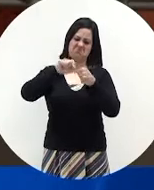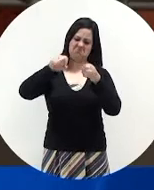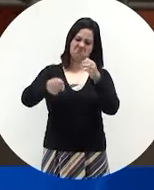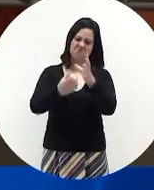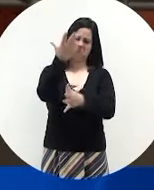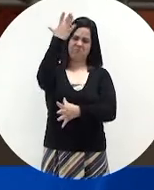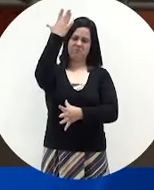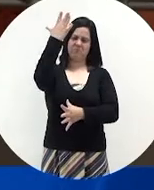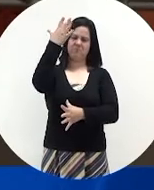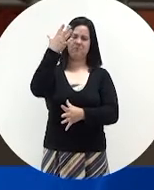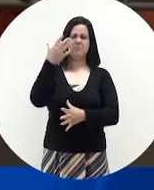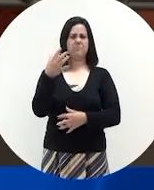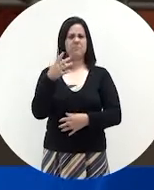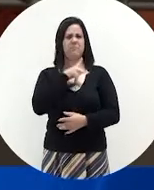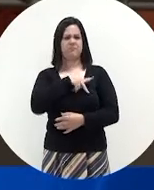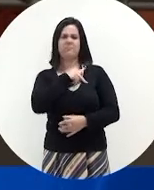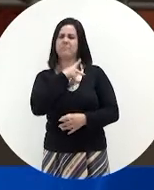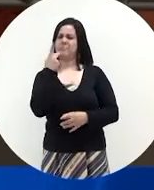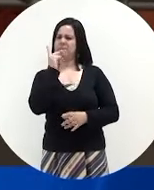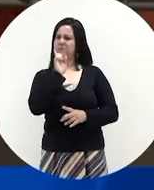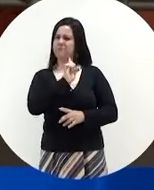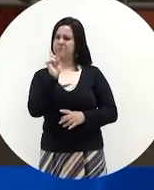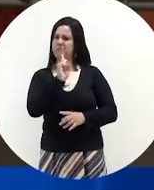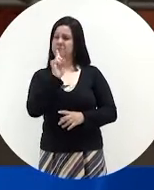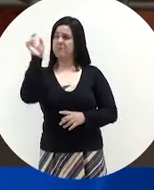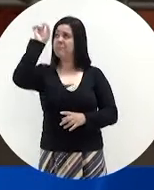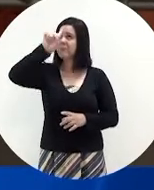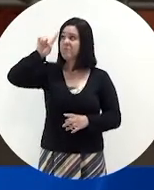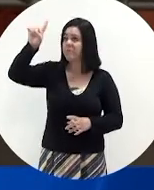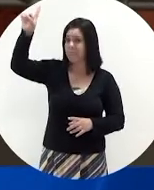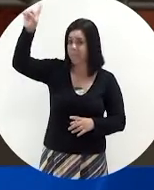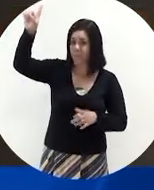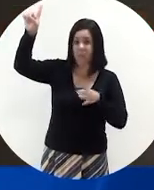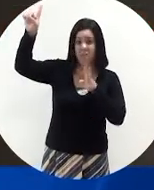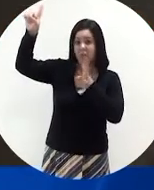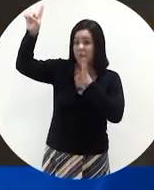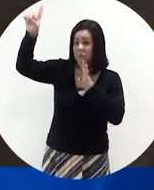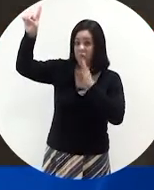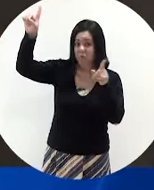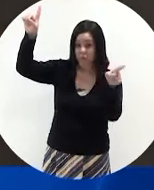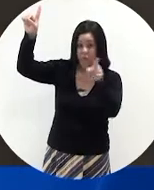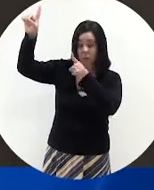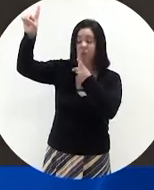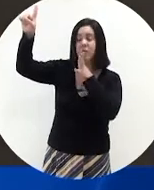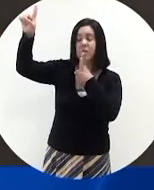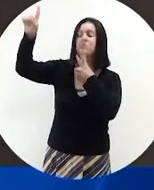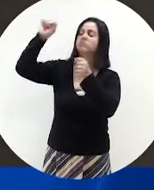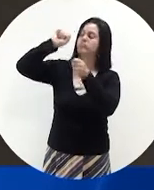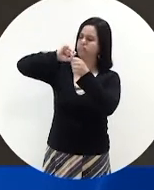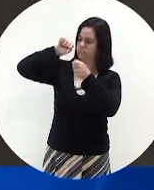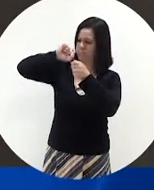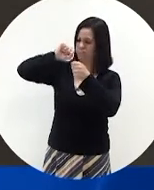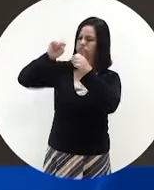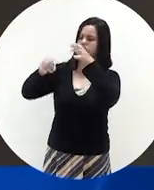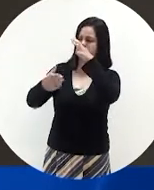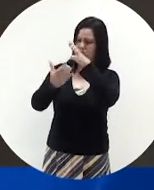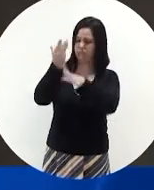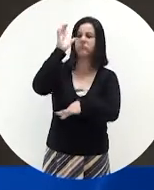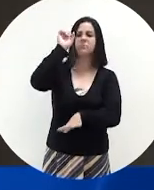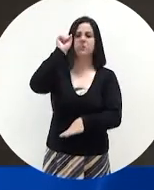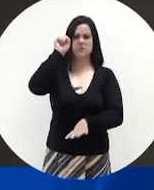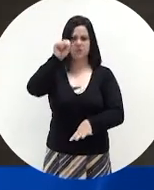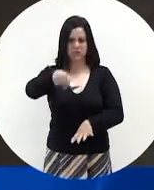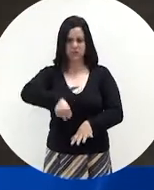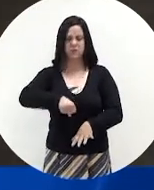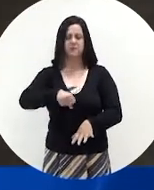grega, e eles acreditavam que a matéria era eterna e, portanto, nunca teve um